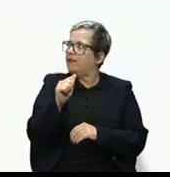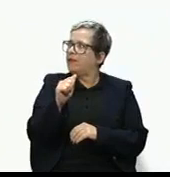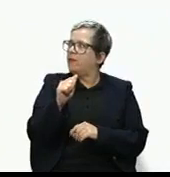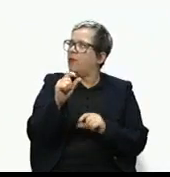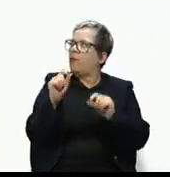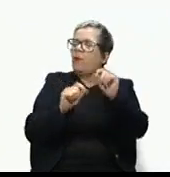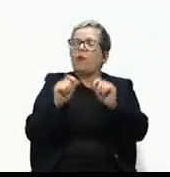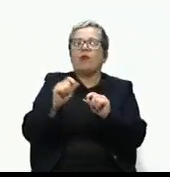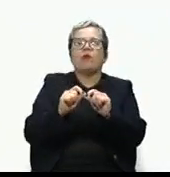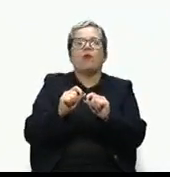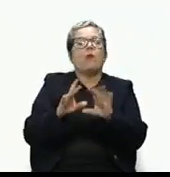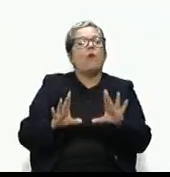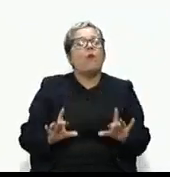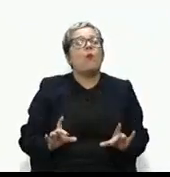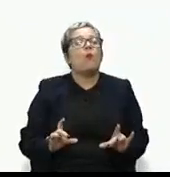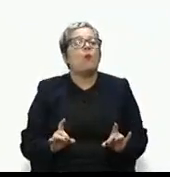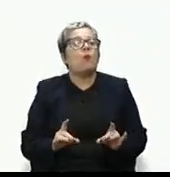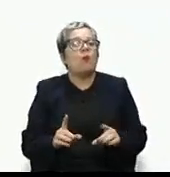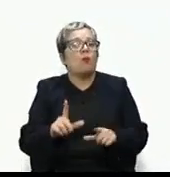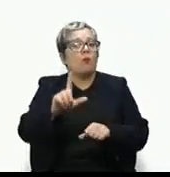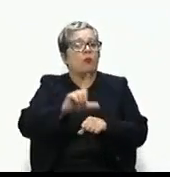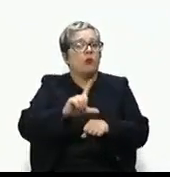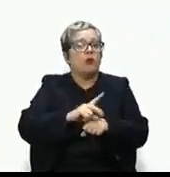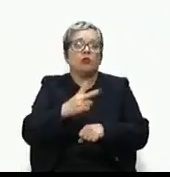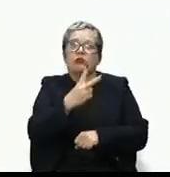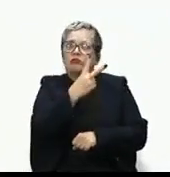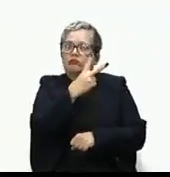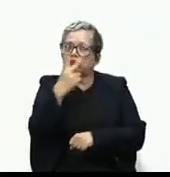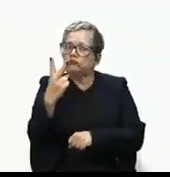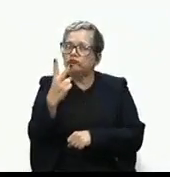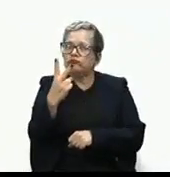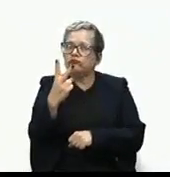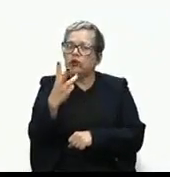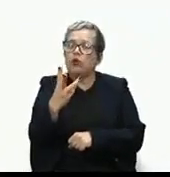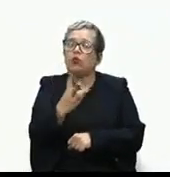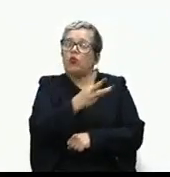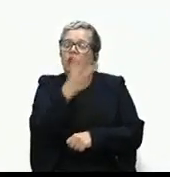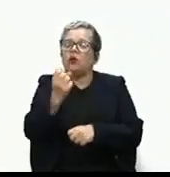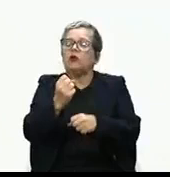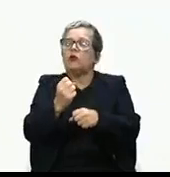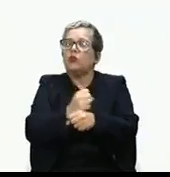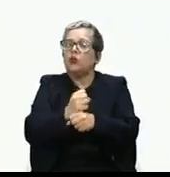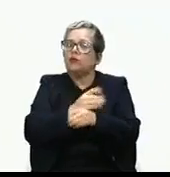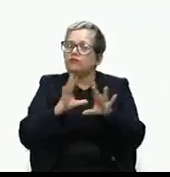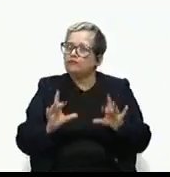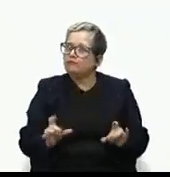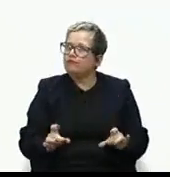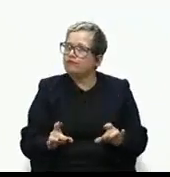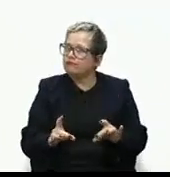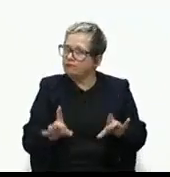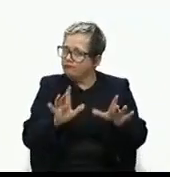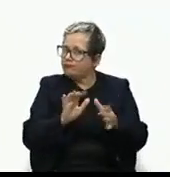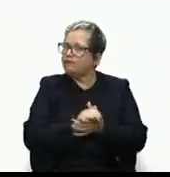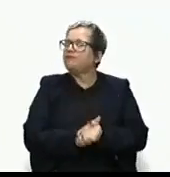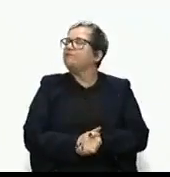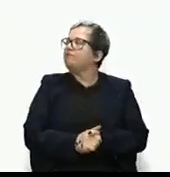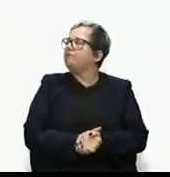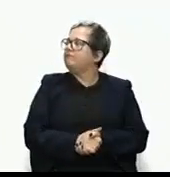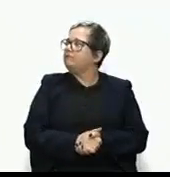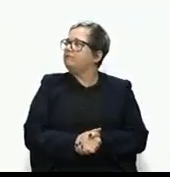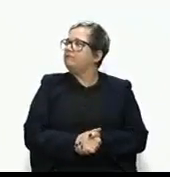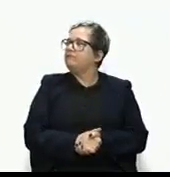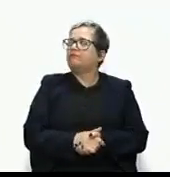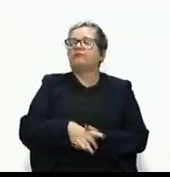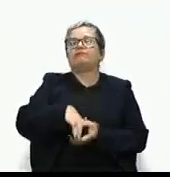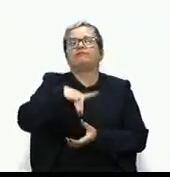Qual foi o faturamento da loja 2 no 3º ano de funcionamento? Então,